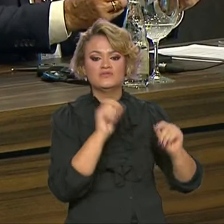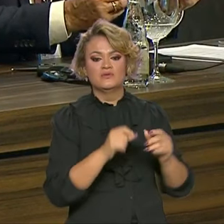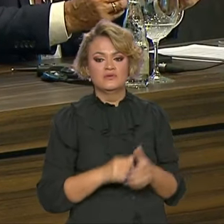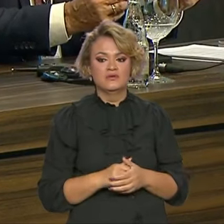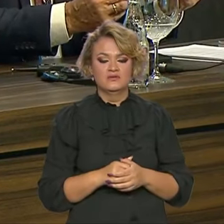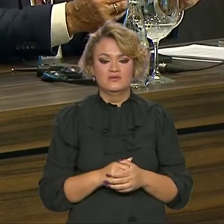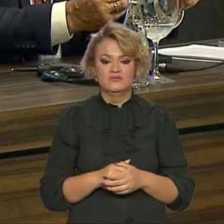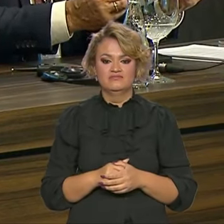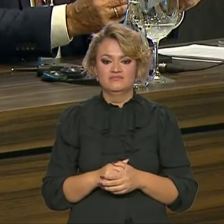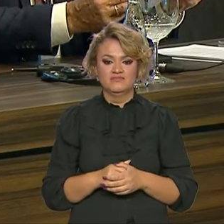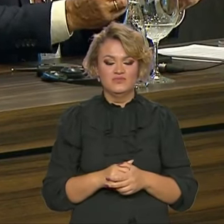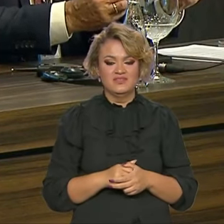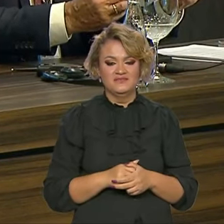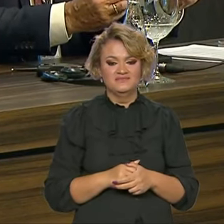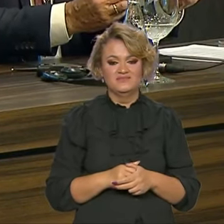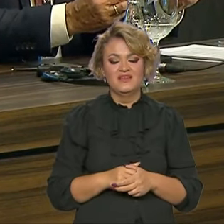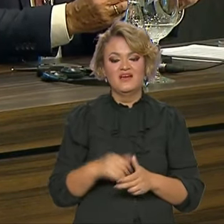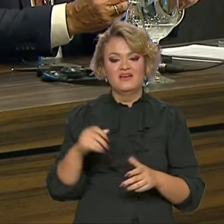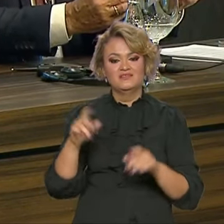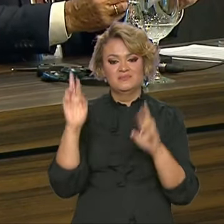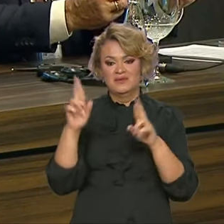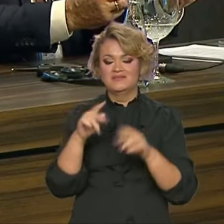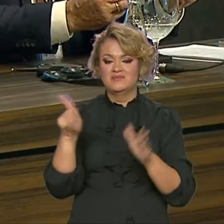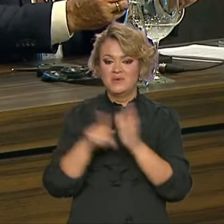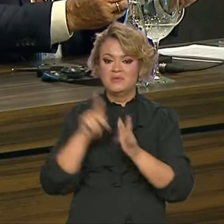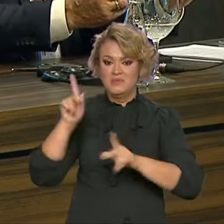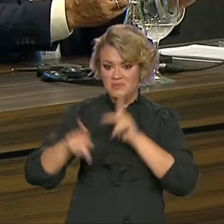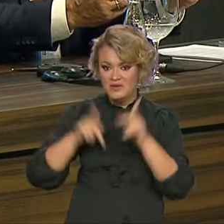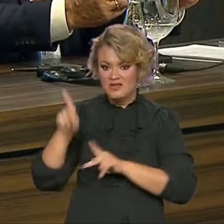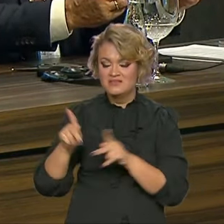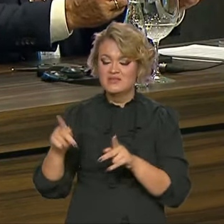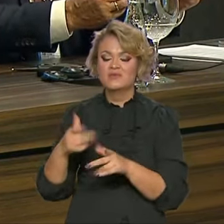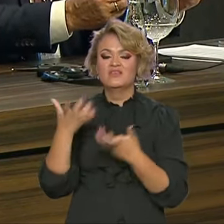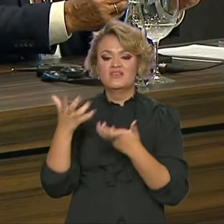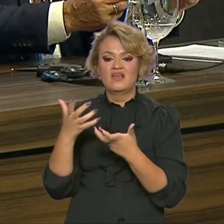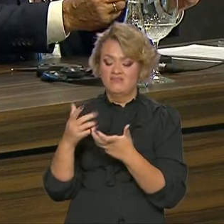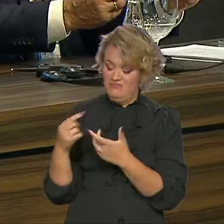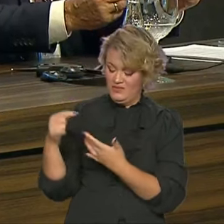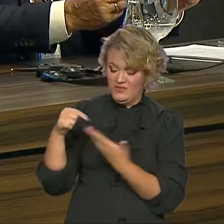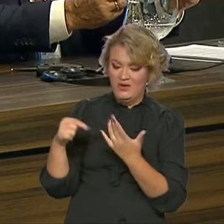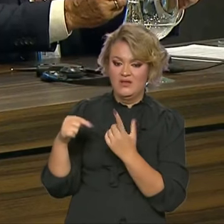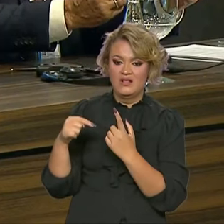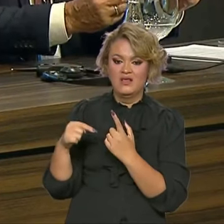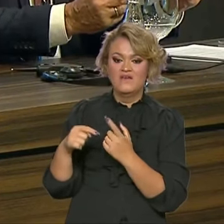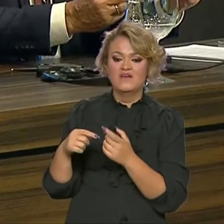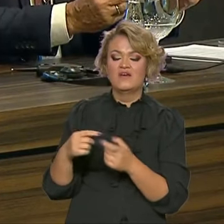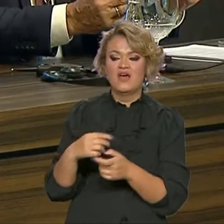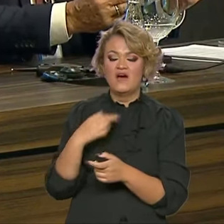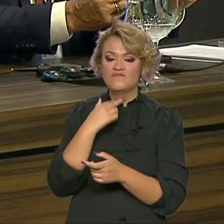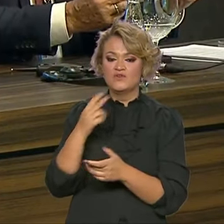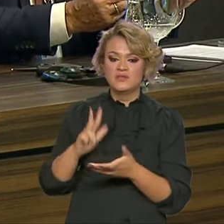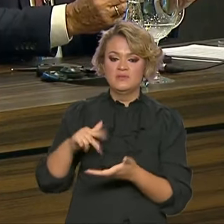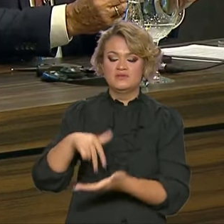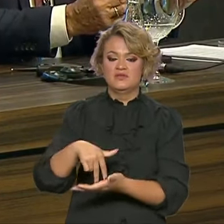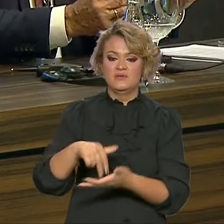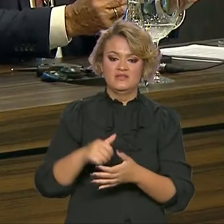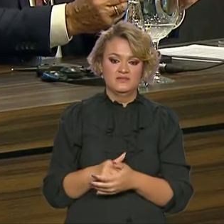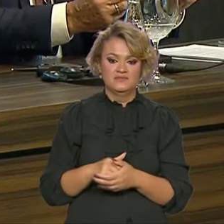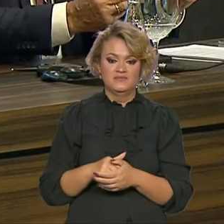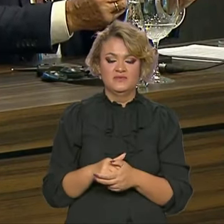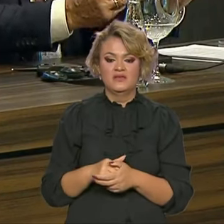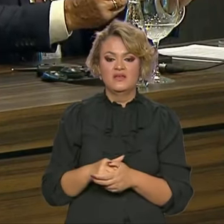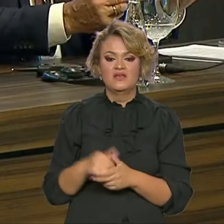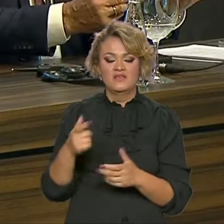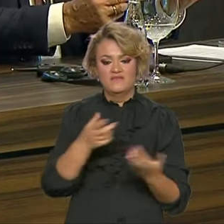e esperanças dos nossos povos, dispostos a fazer valer a nossa voz, tomamos